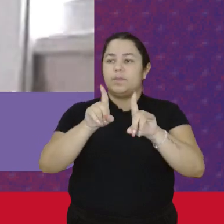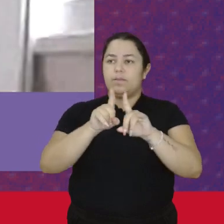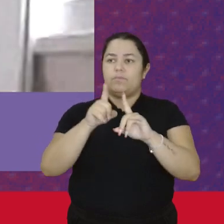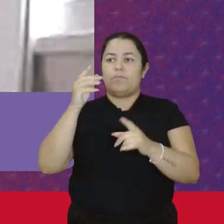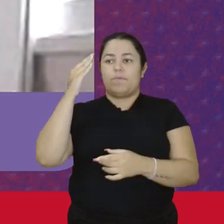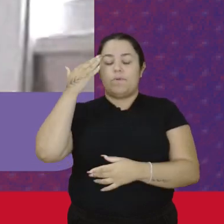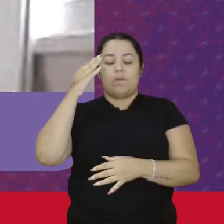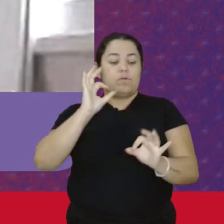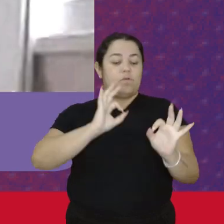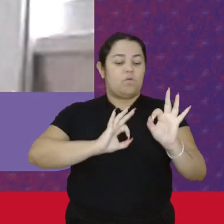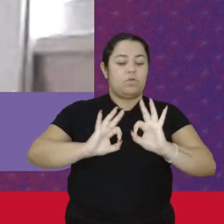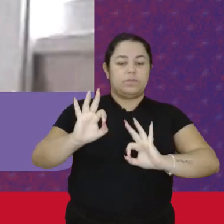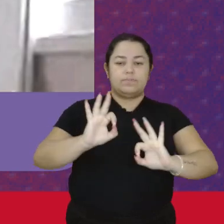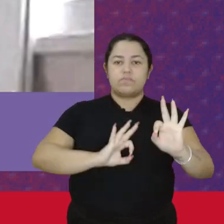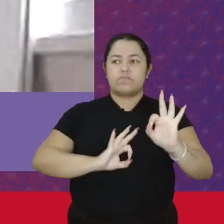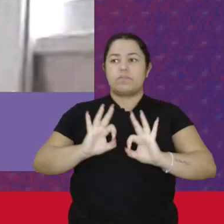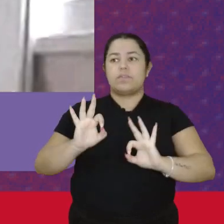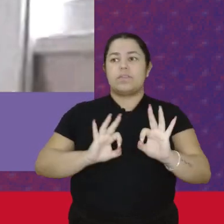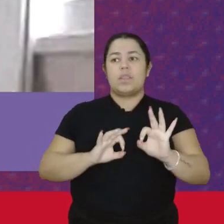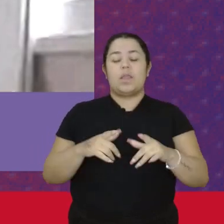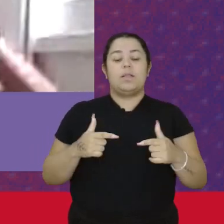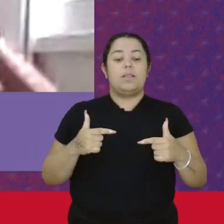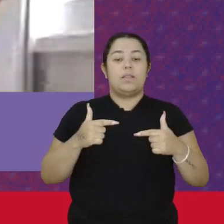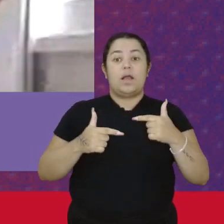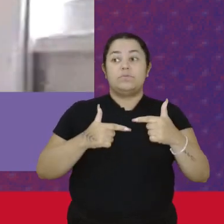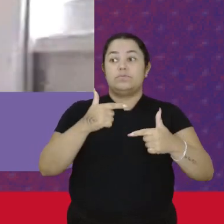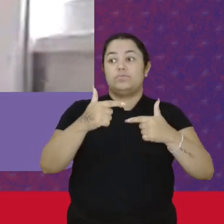foi a organização da luta das mulheres